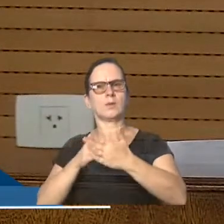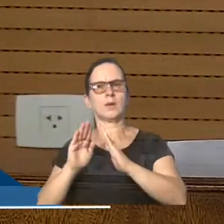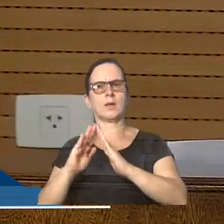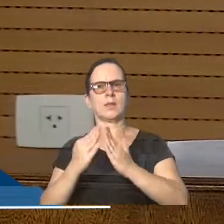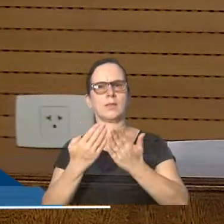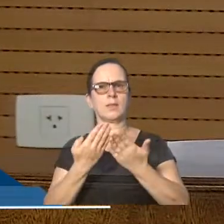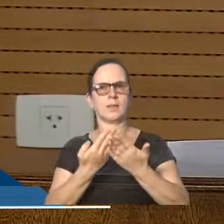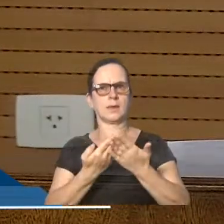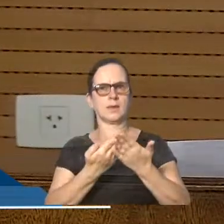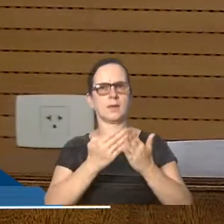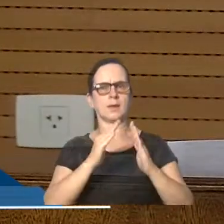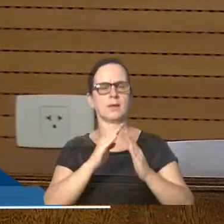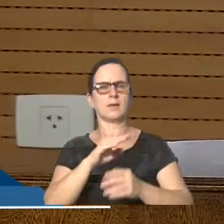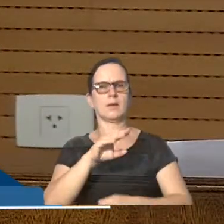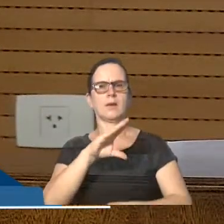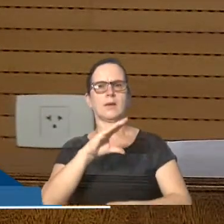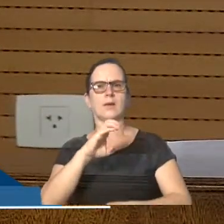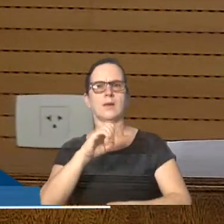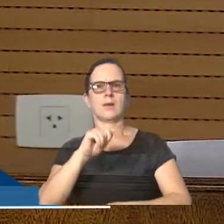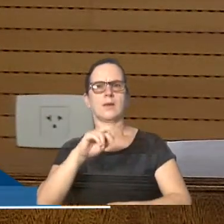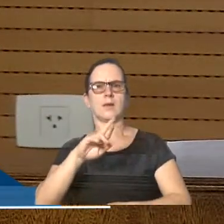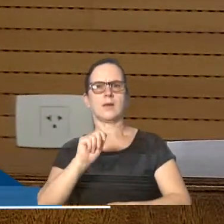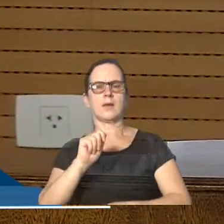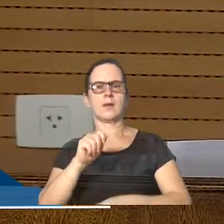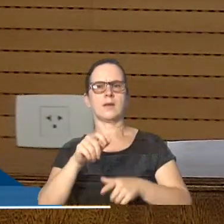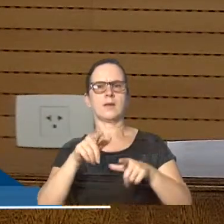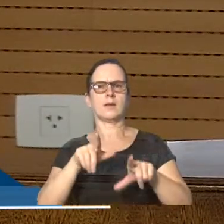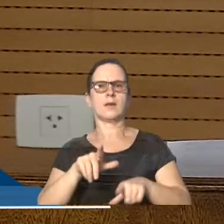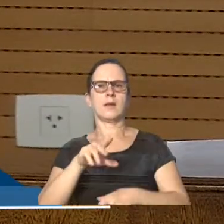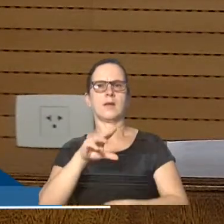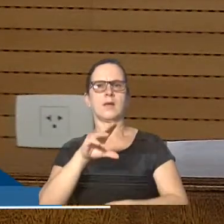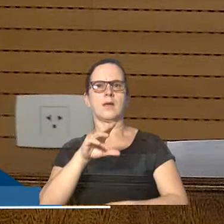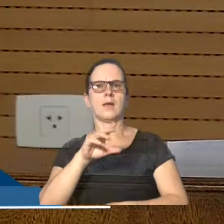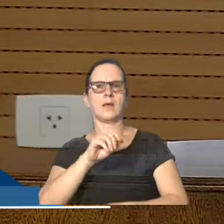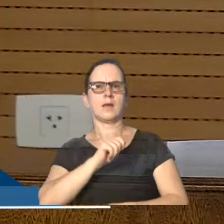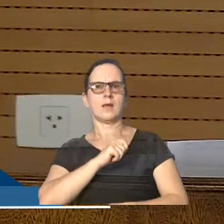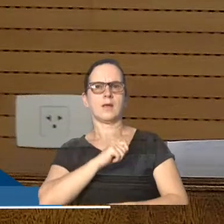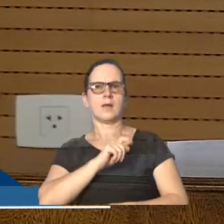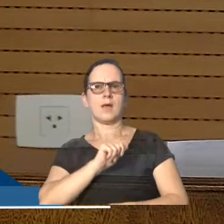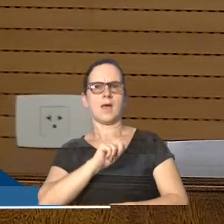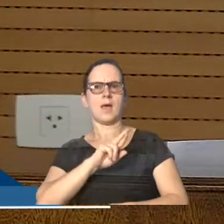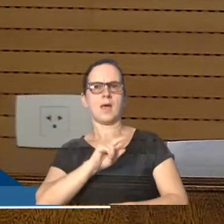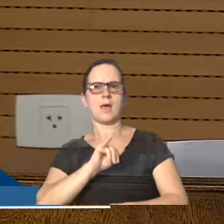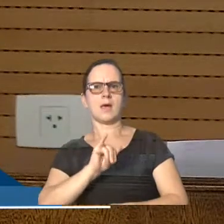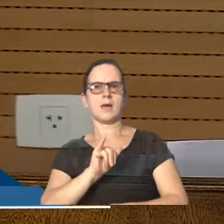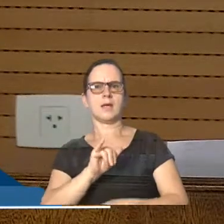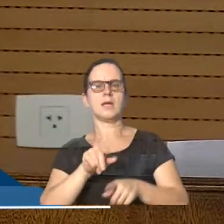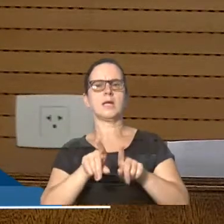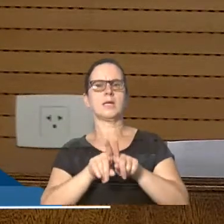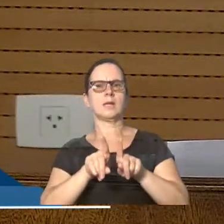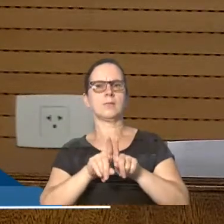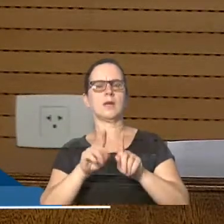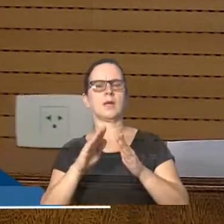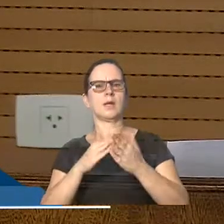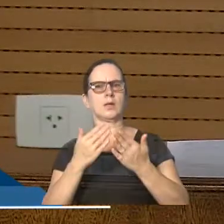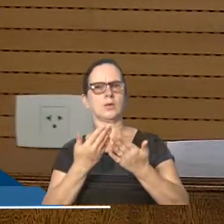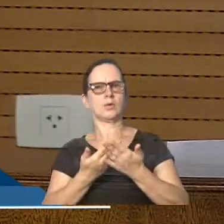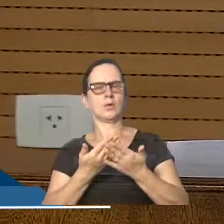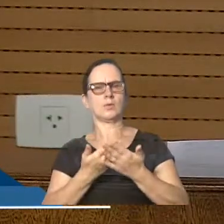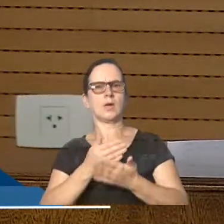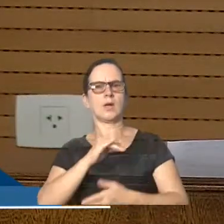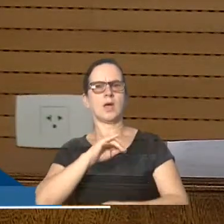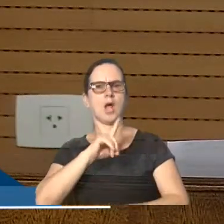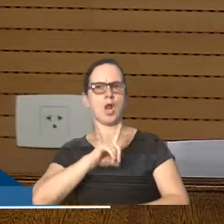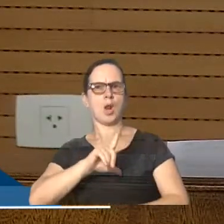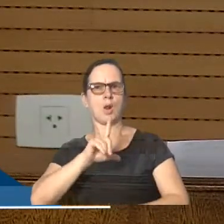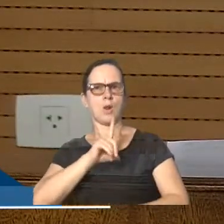de Ensino, Estado do Ceará, Escola Estadual Ari de Oliveira Garcia, Unidade Municipal de Ensino Bernardo José Maria de